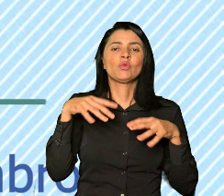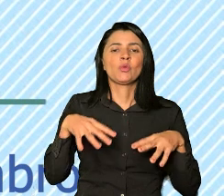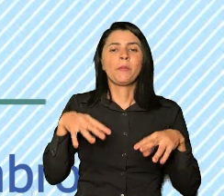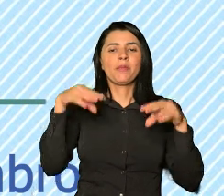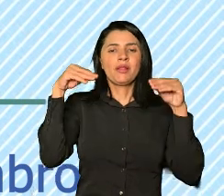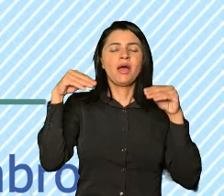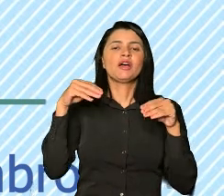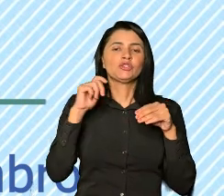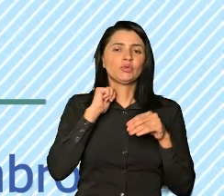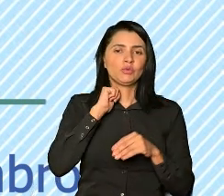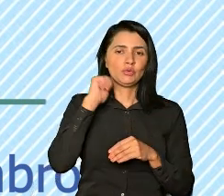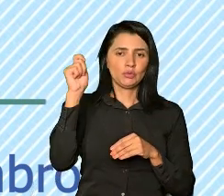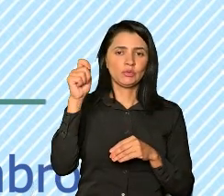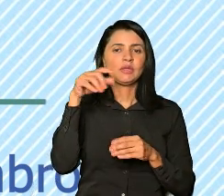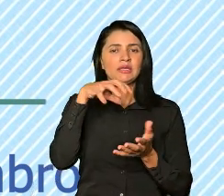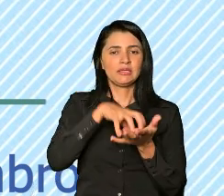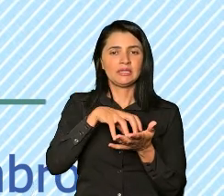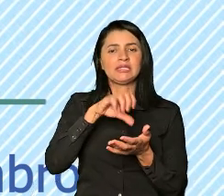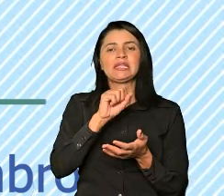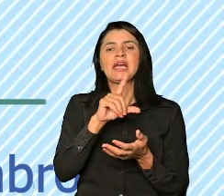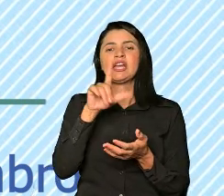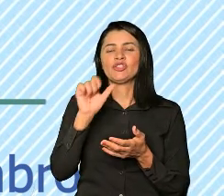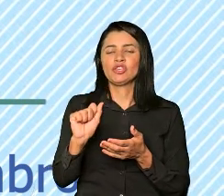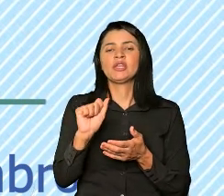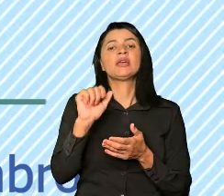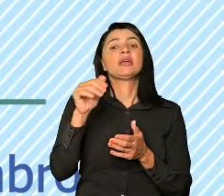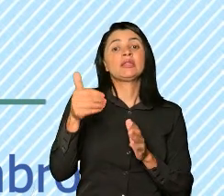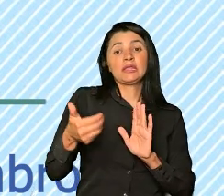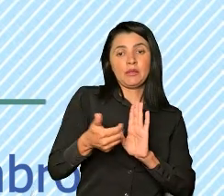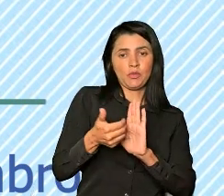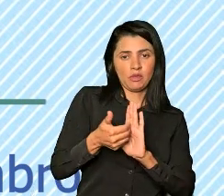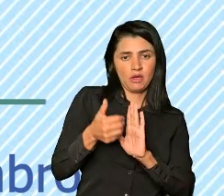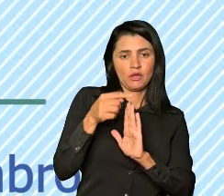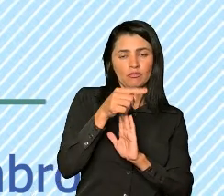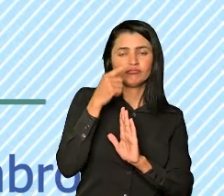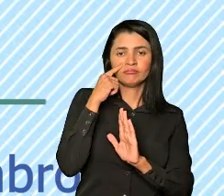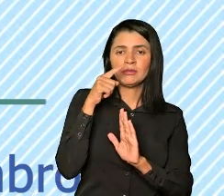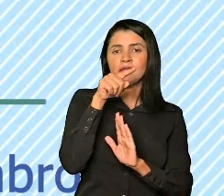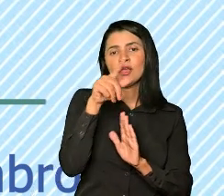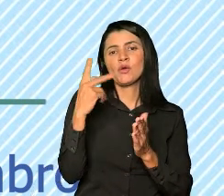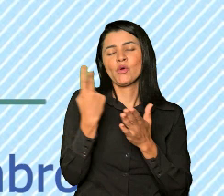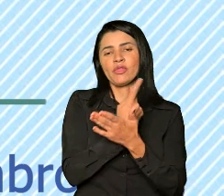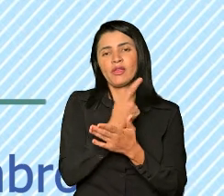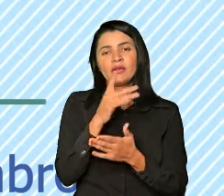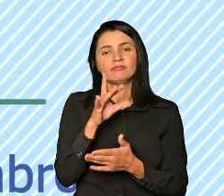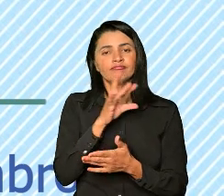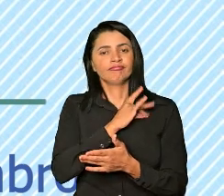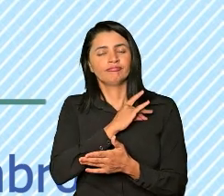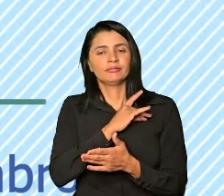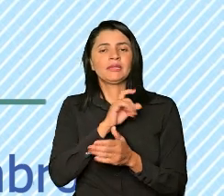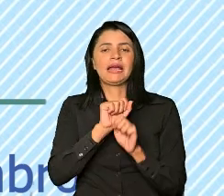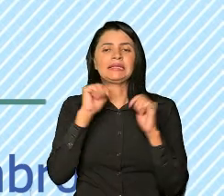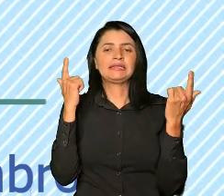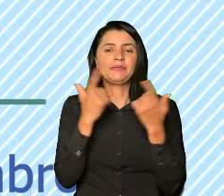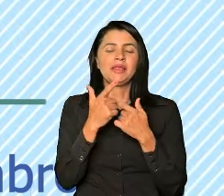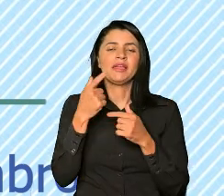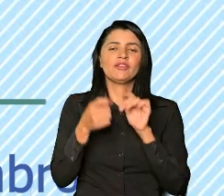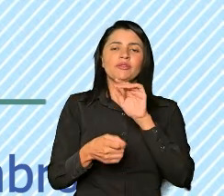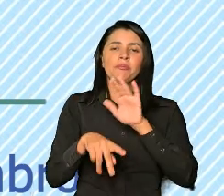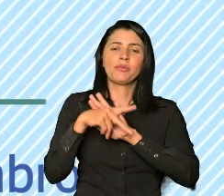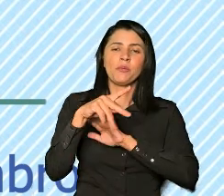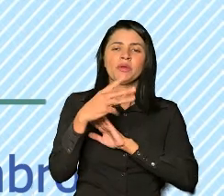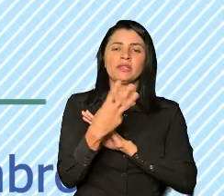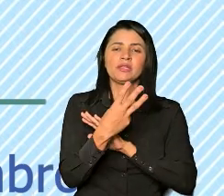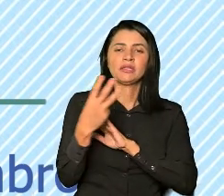Tiradentes, né? Sede da Câmara dos Deputados, e aí a posse da Assembleia Constituinte de 33, que